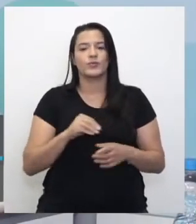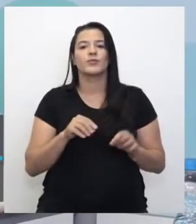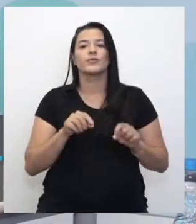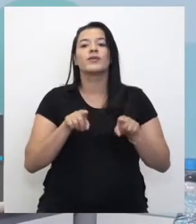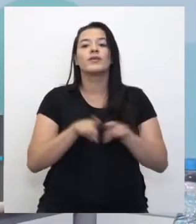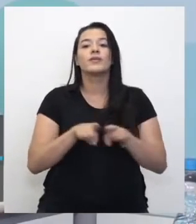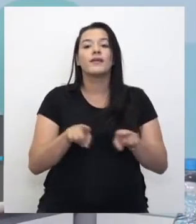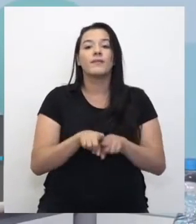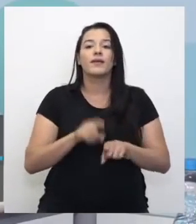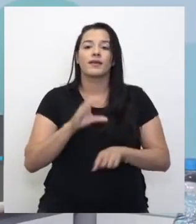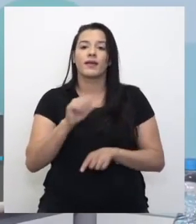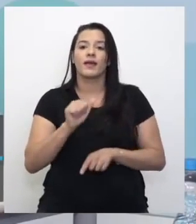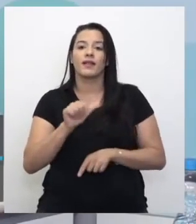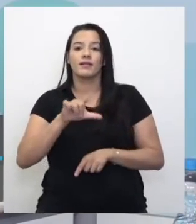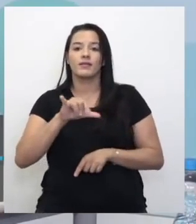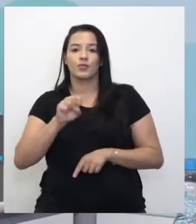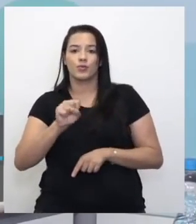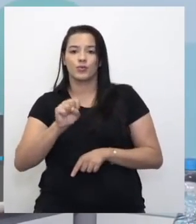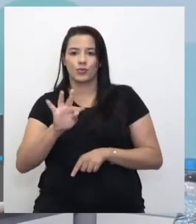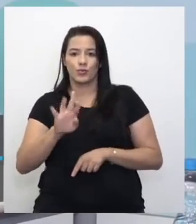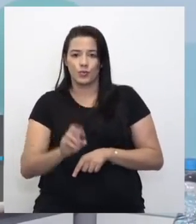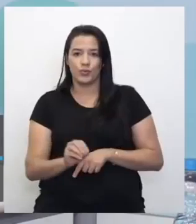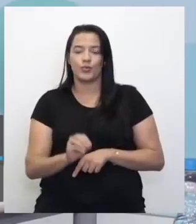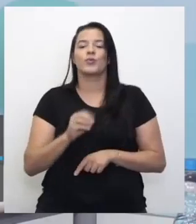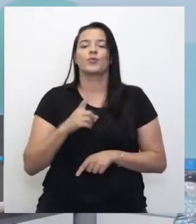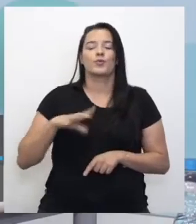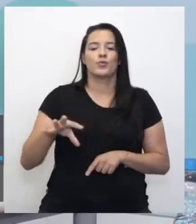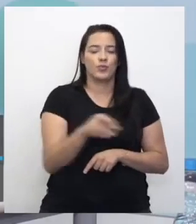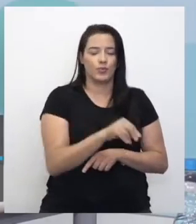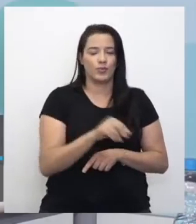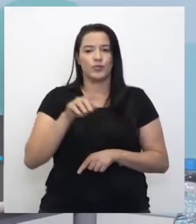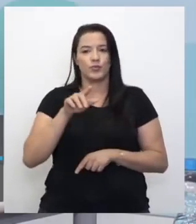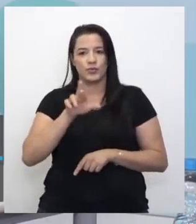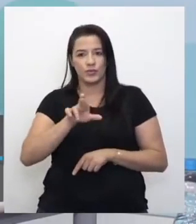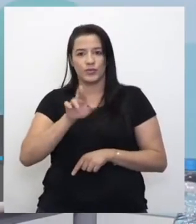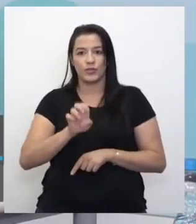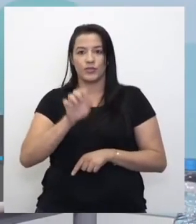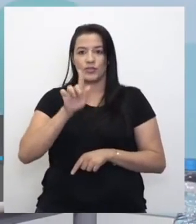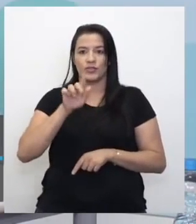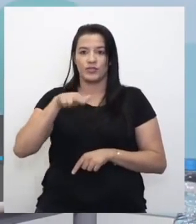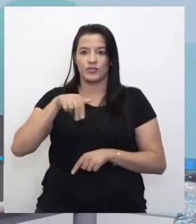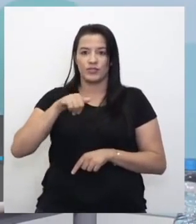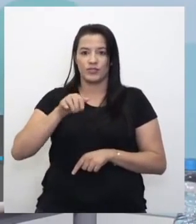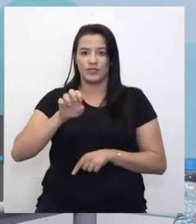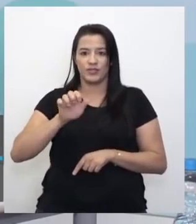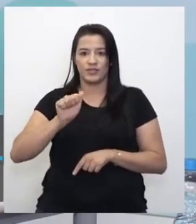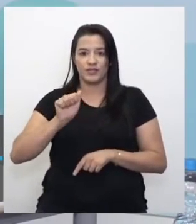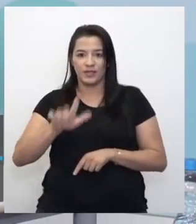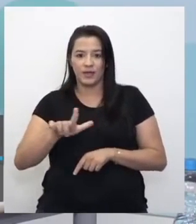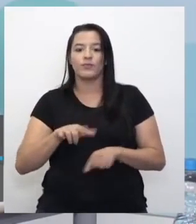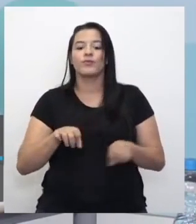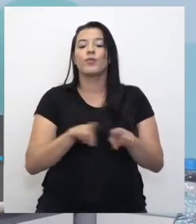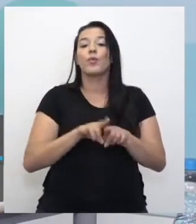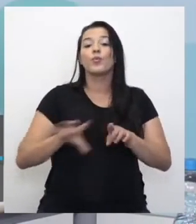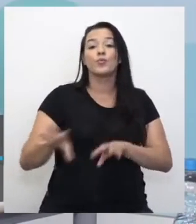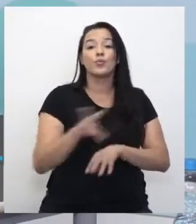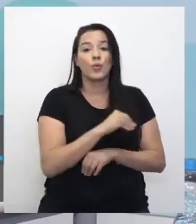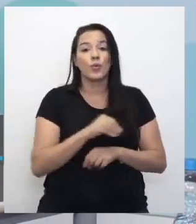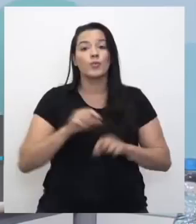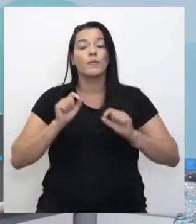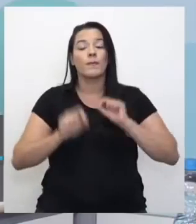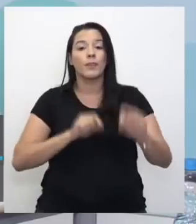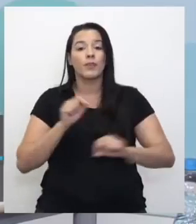para o Calisto, aluno do professor Reginaldo. Eles responderam que a primeira figura é um prisma de